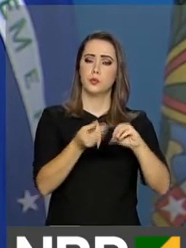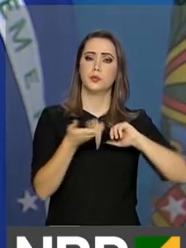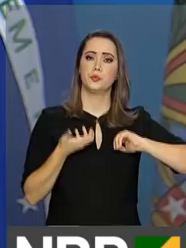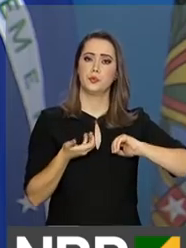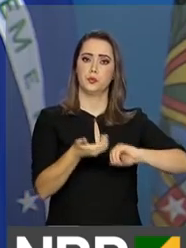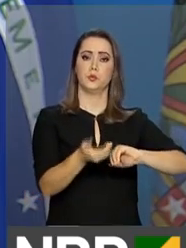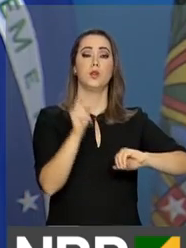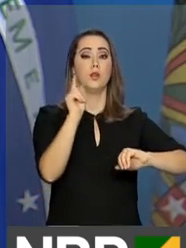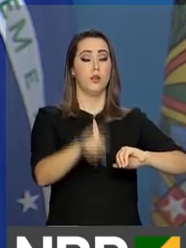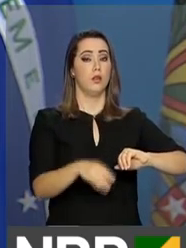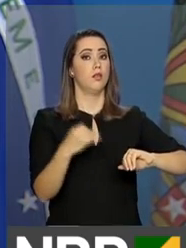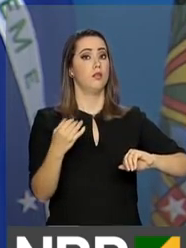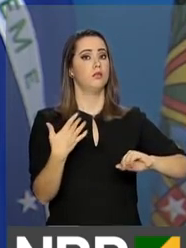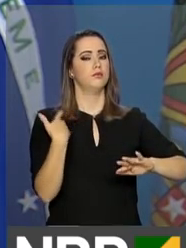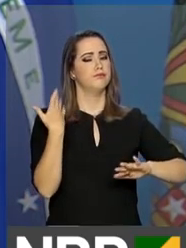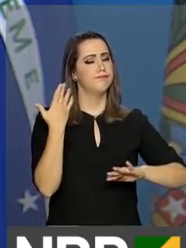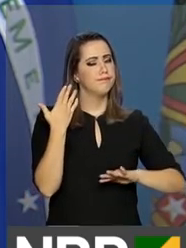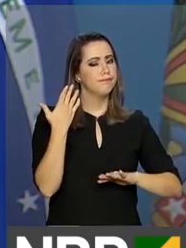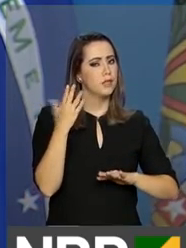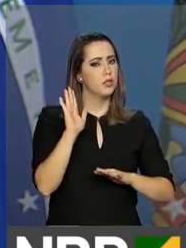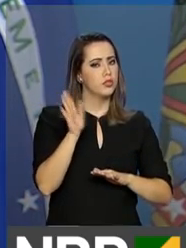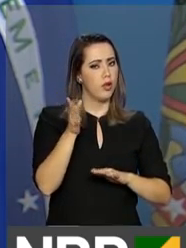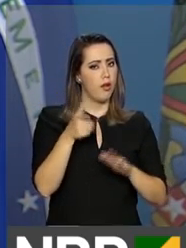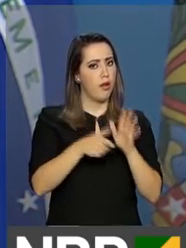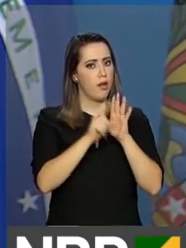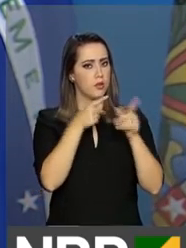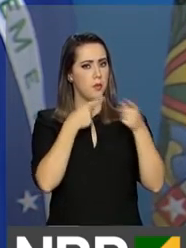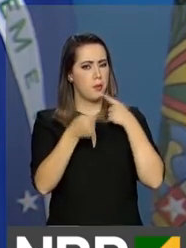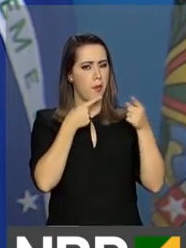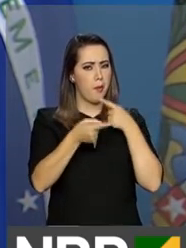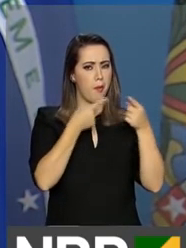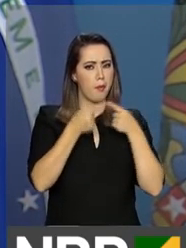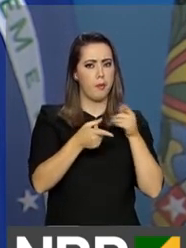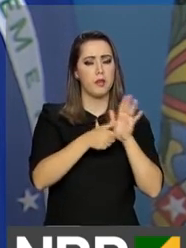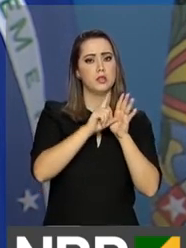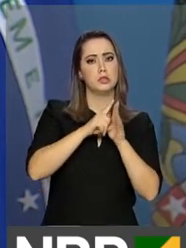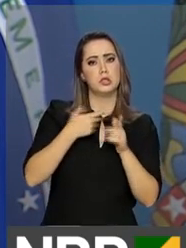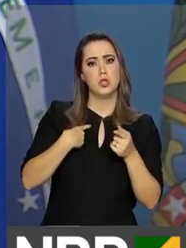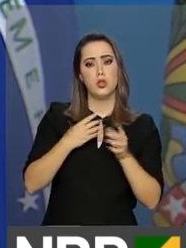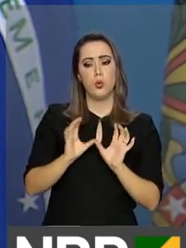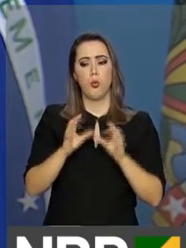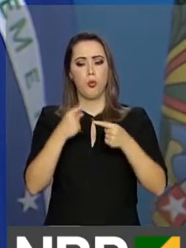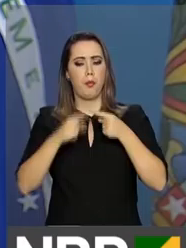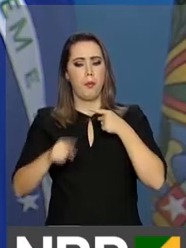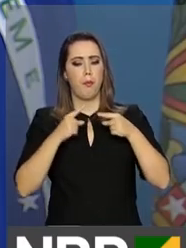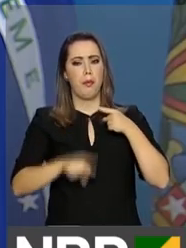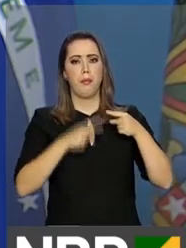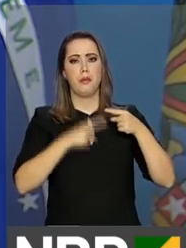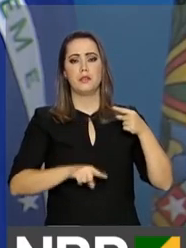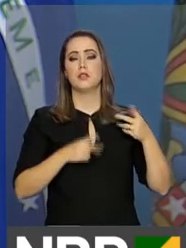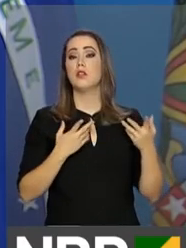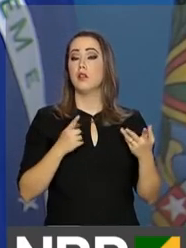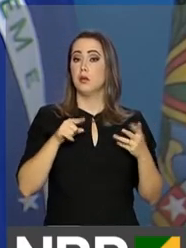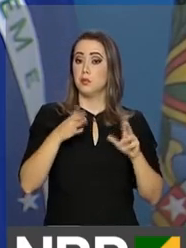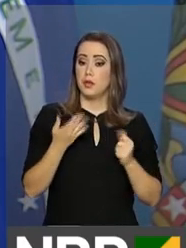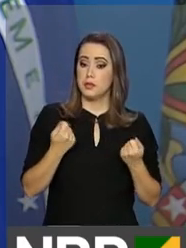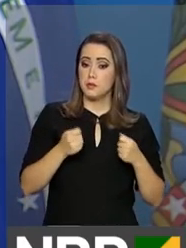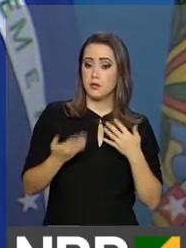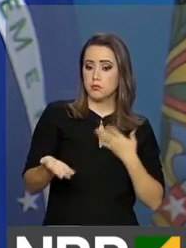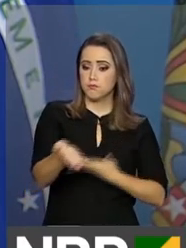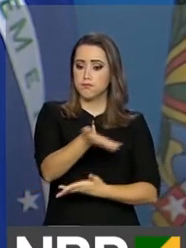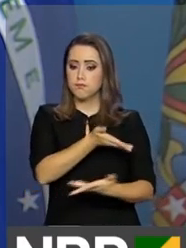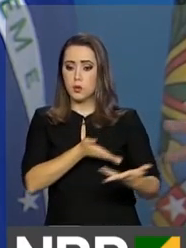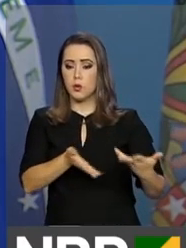Congresso foram de longa discussão e muita oposição. mas sem embargo da discussão e da oposição,